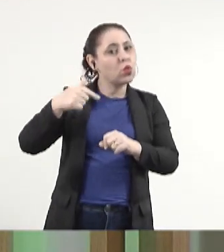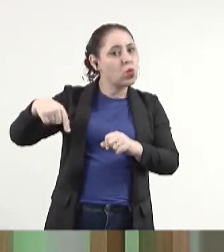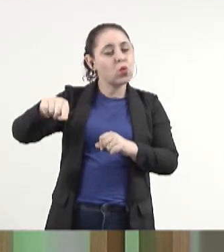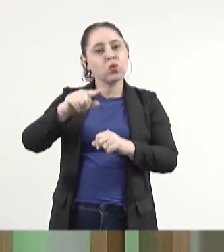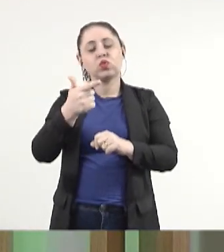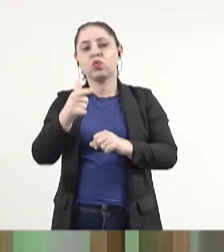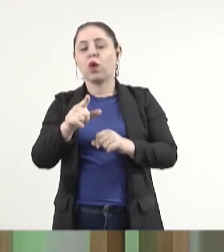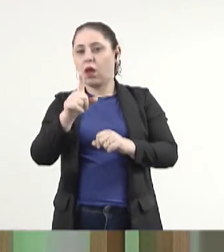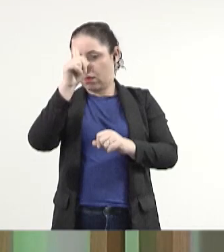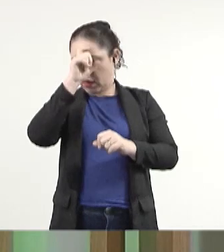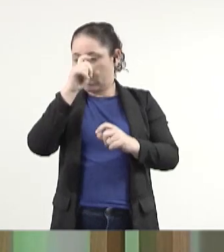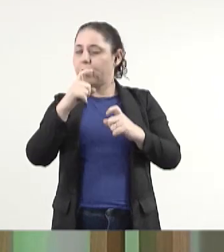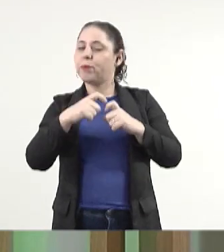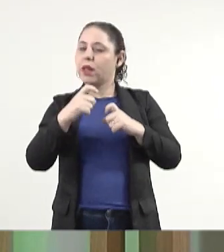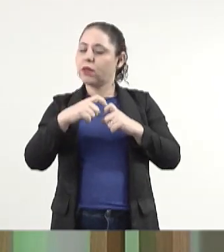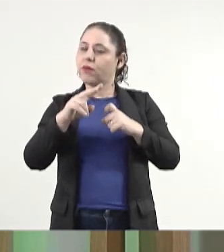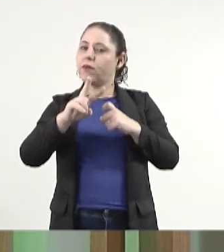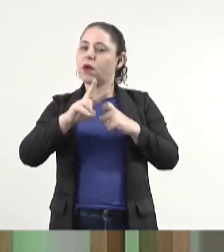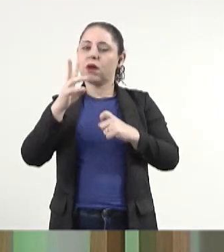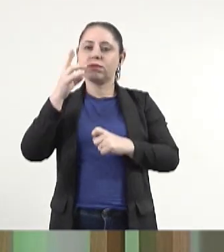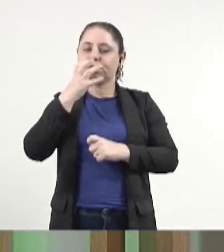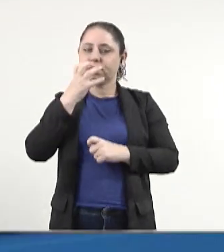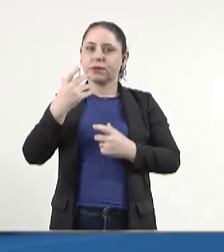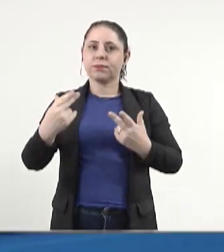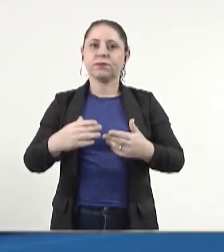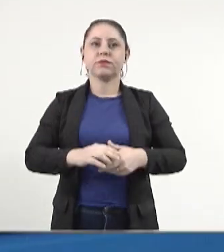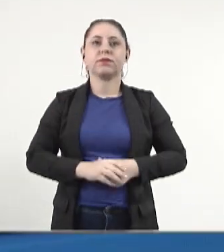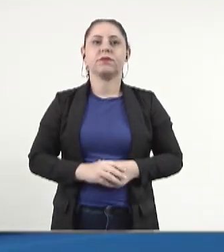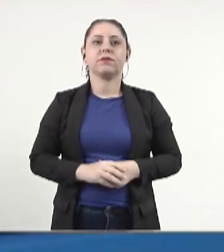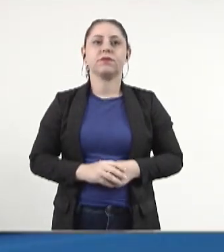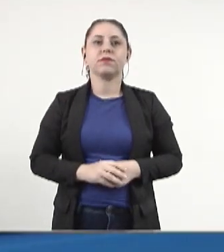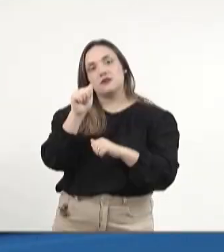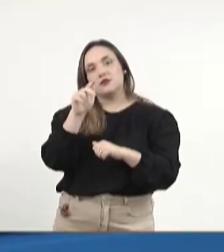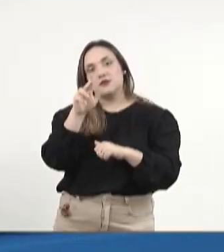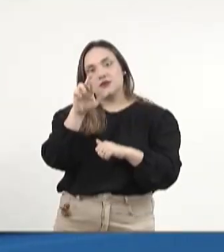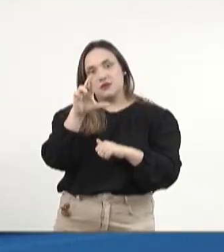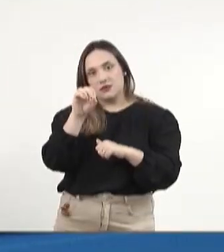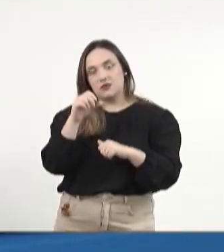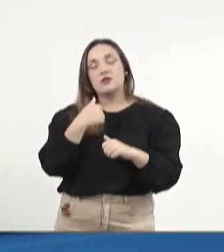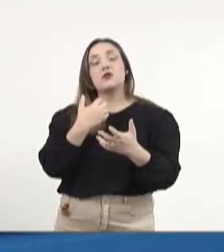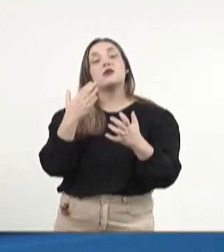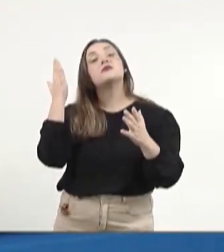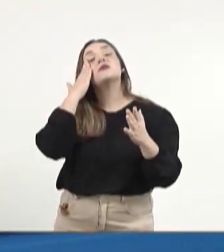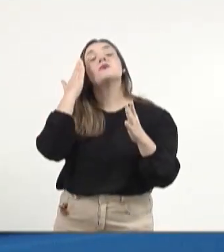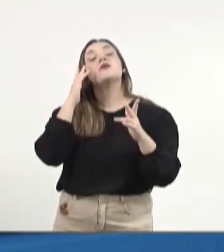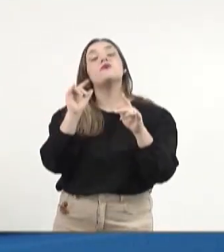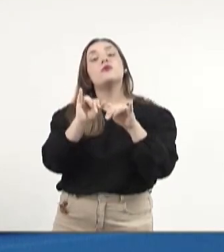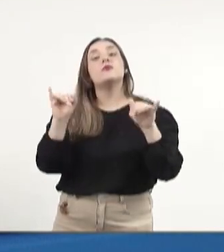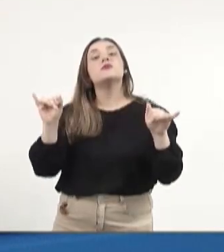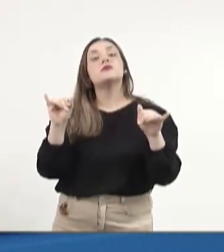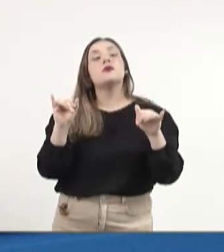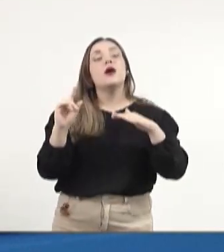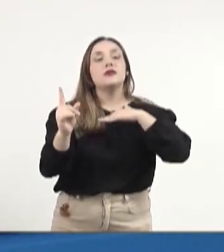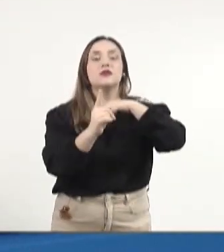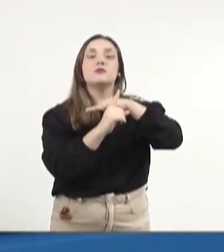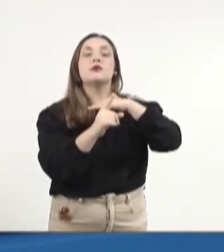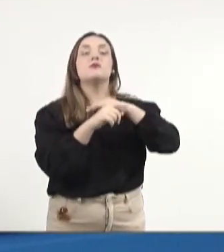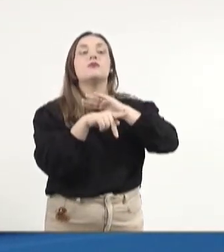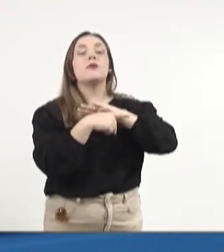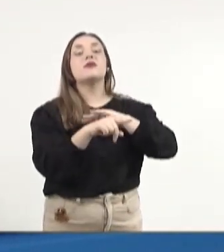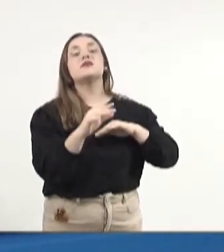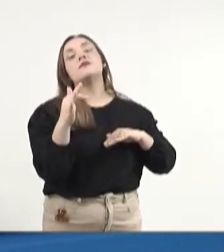outras clínicas particulares em Campo Grande. Solicitando as seguintes informações sobre os atendimentos realizados pela